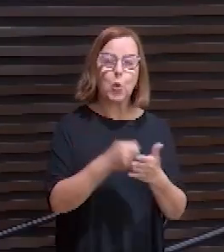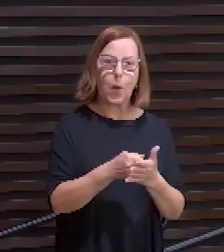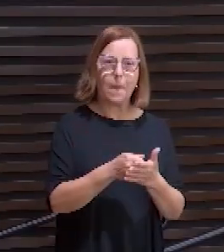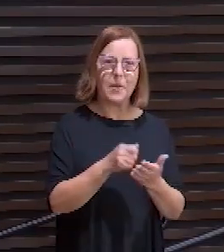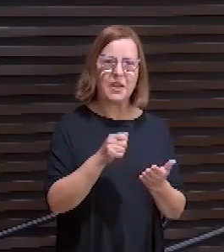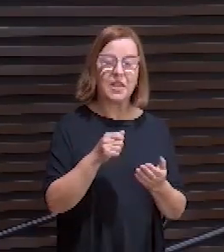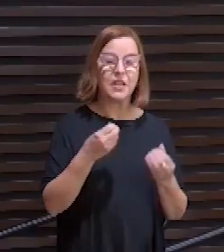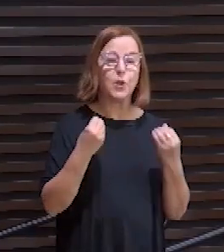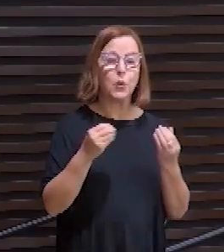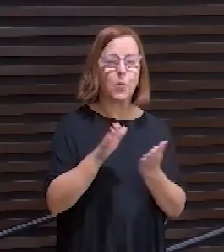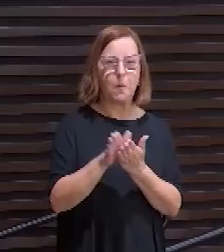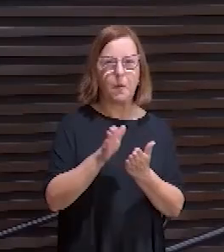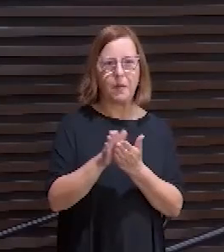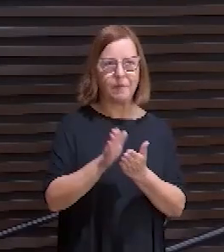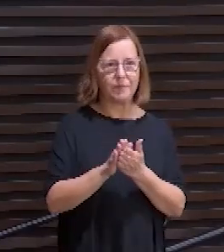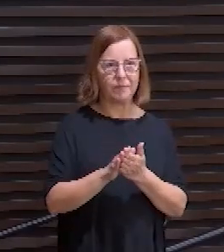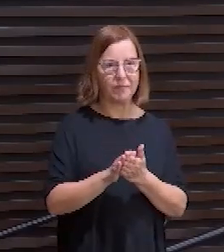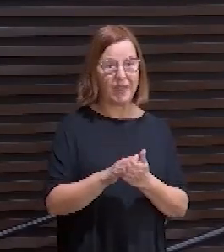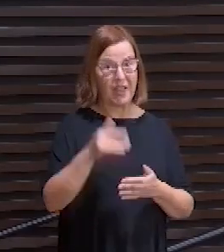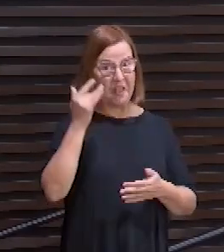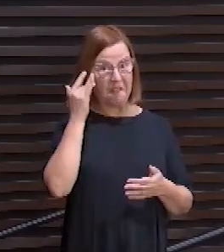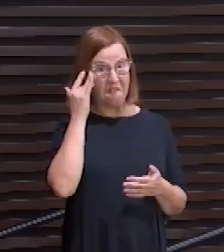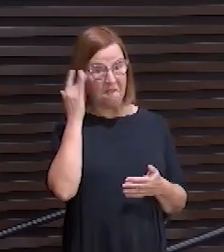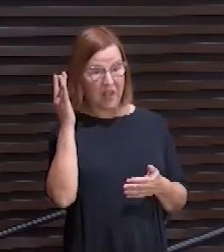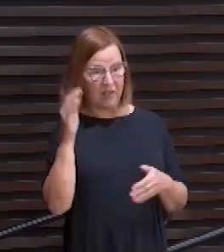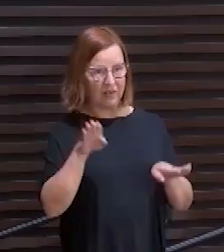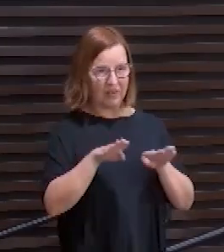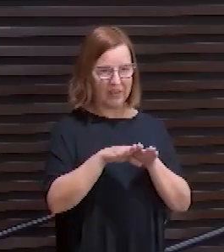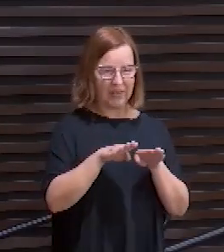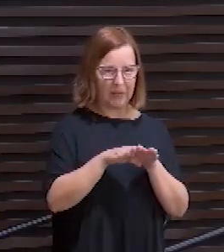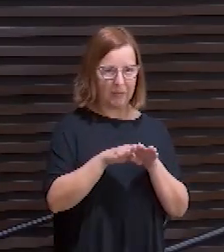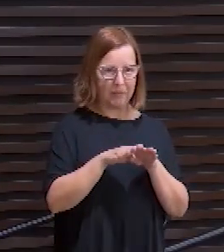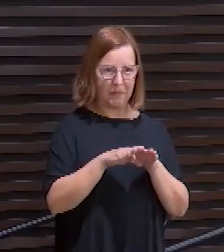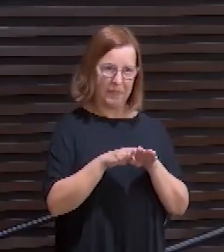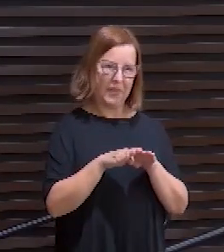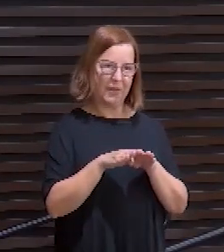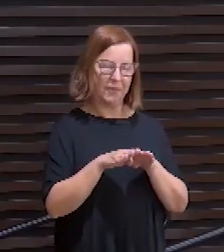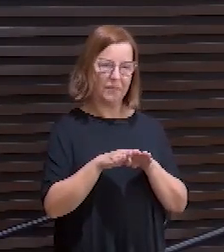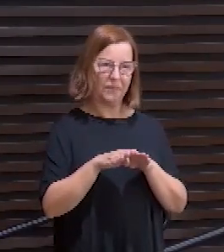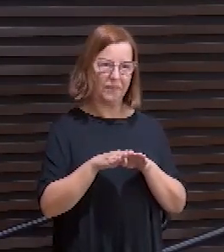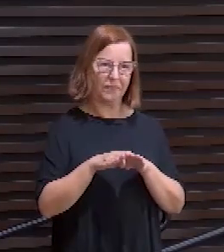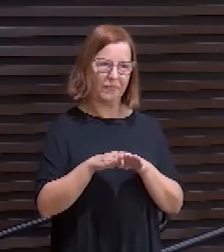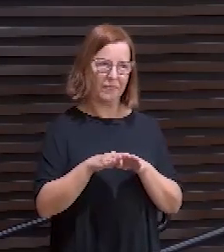E muito fácil também para um déspota simplesmente confiscar todo o seu dinheiro.